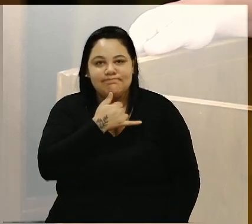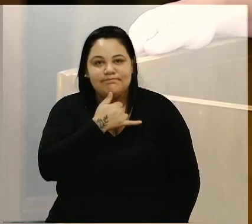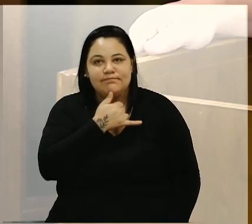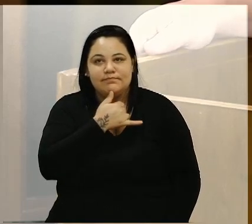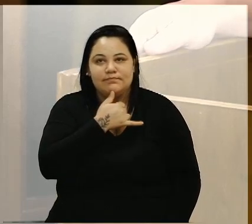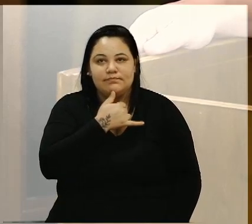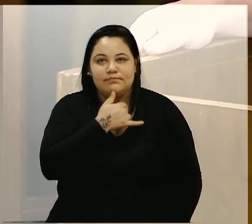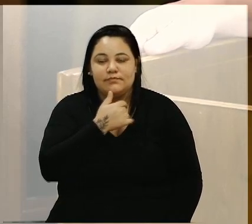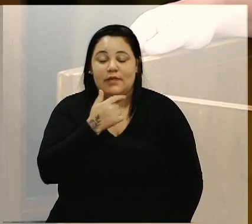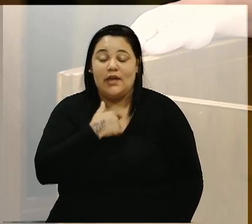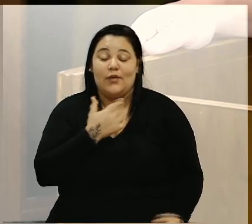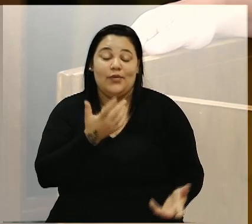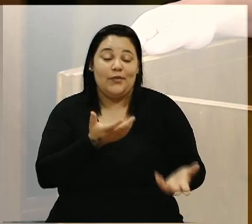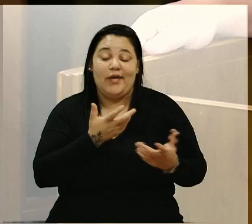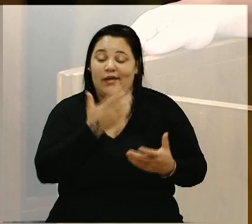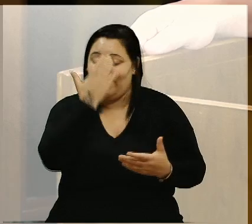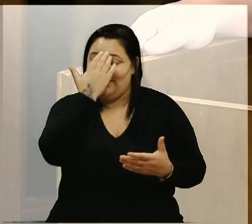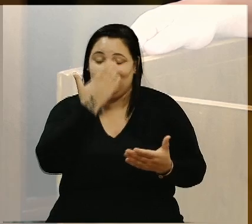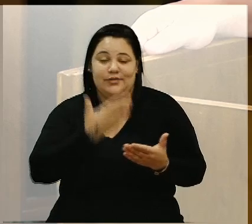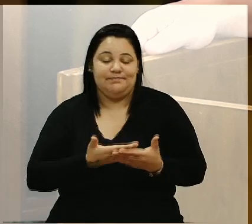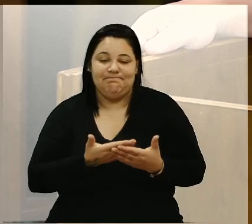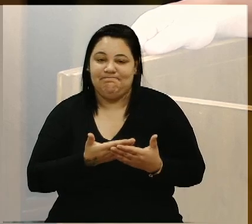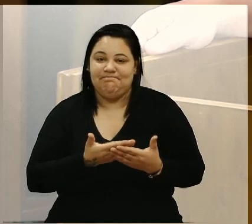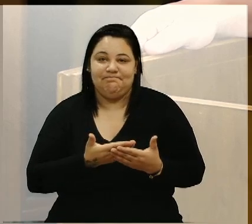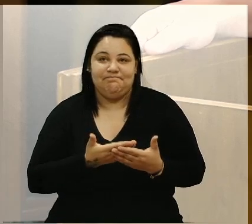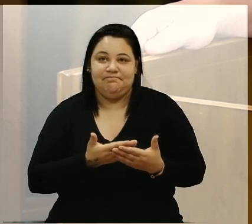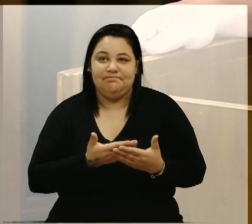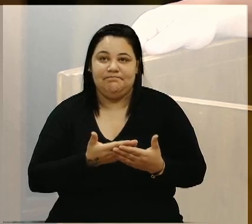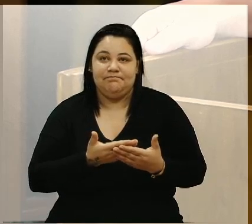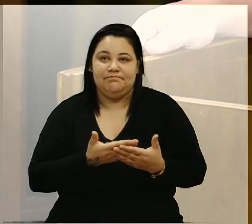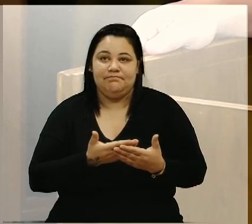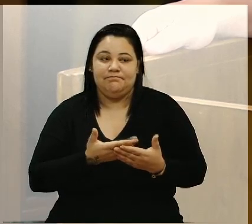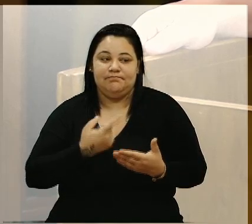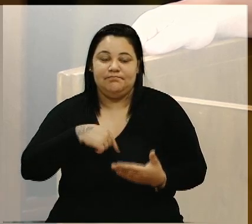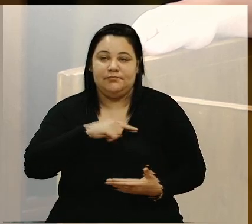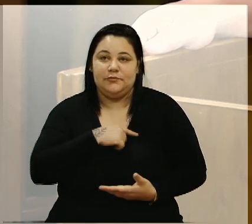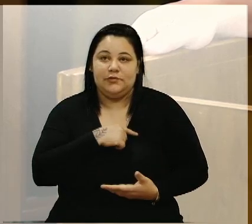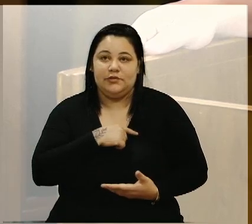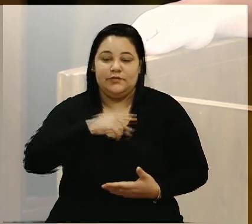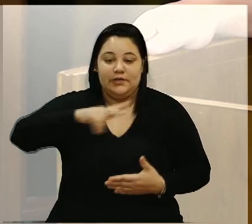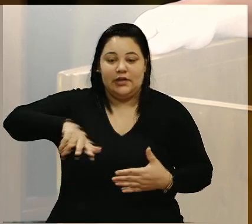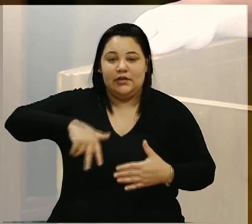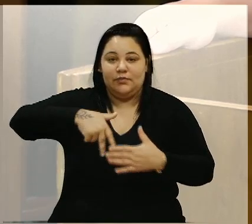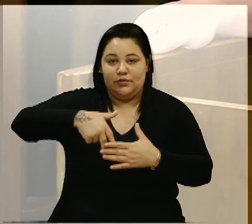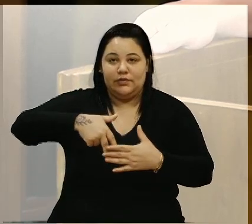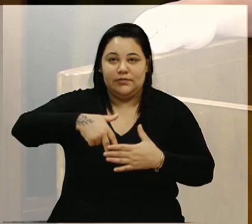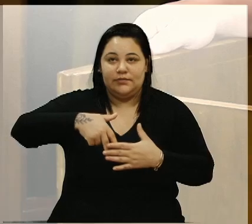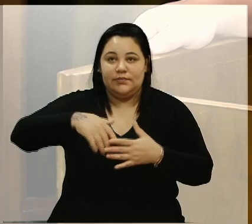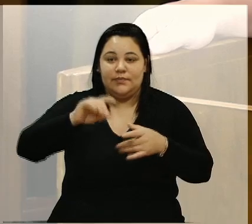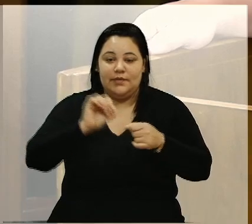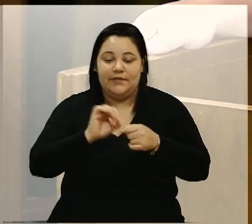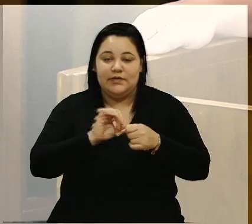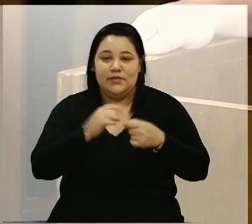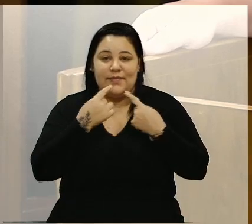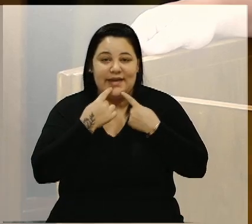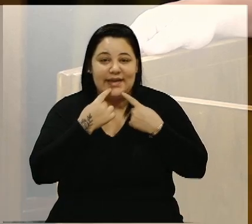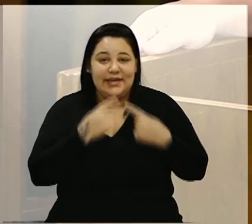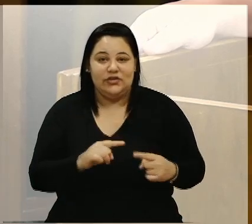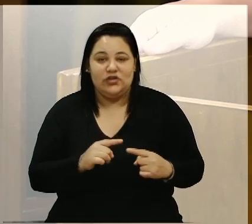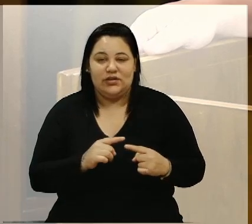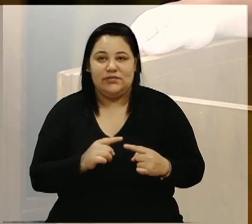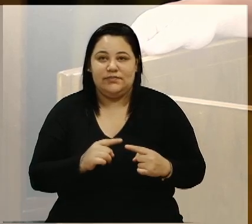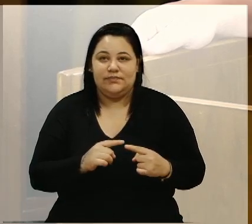não quero acreditar que a gente tem que vir para a tribuna para fazer talvez uma crítica